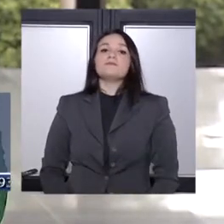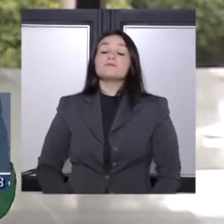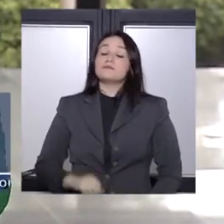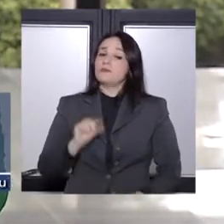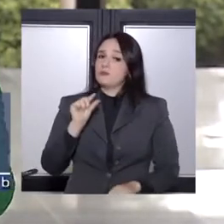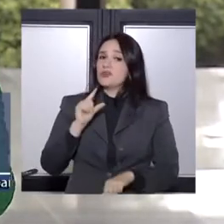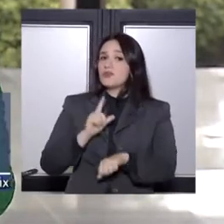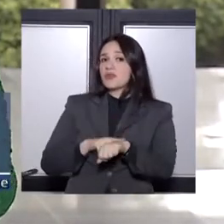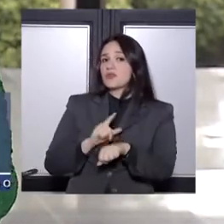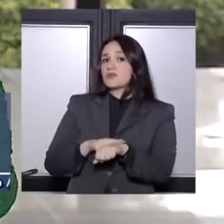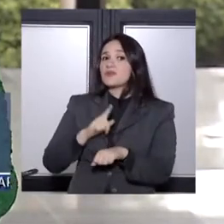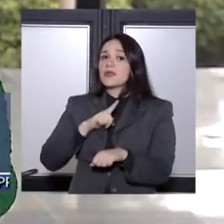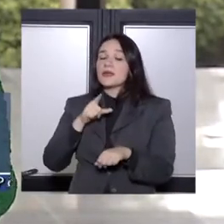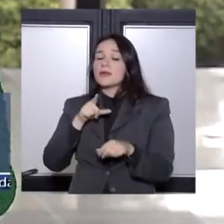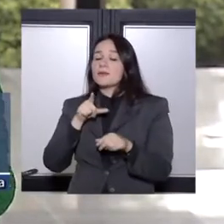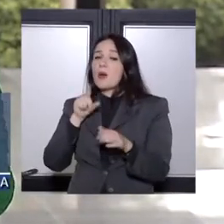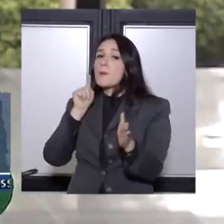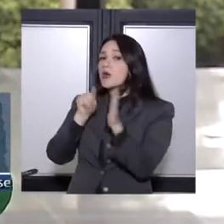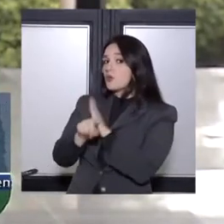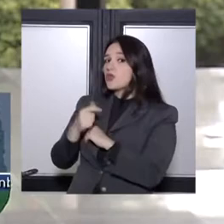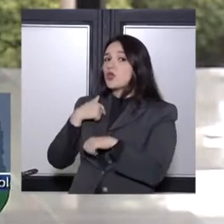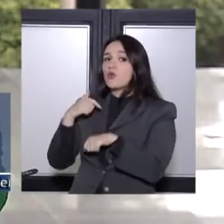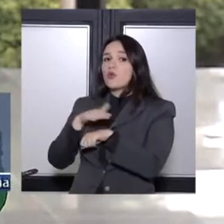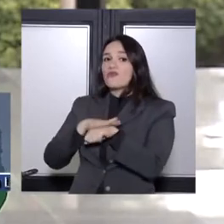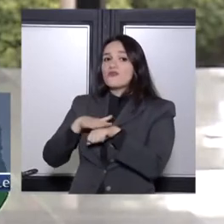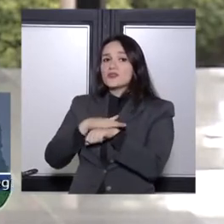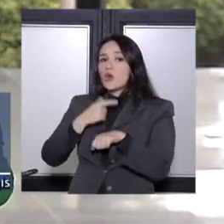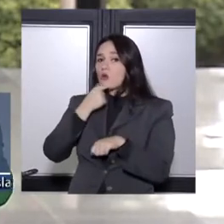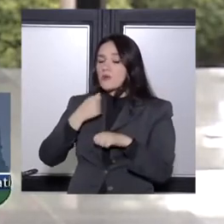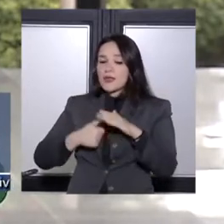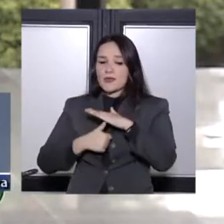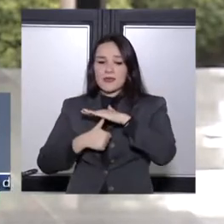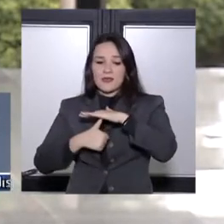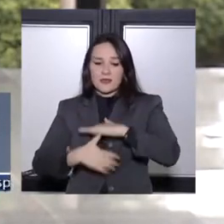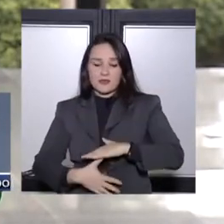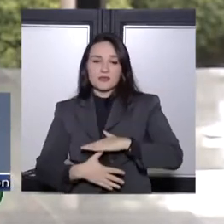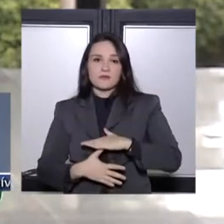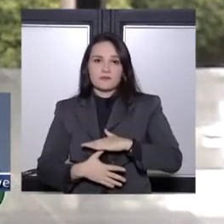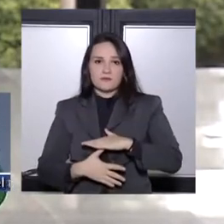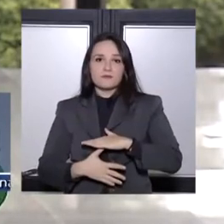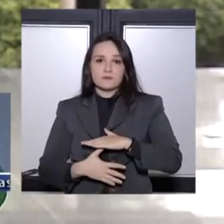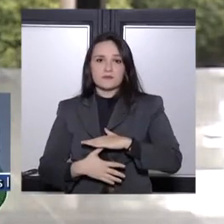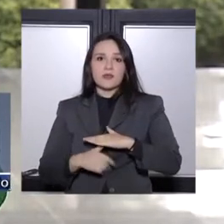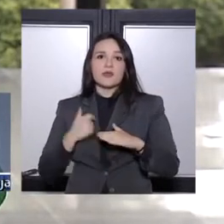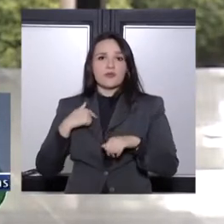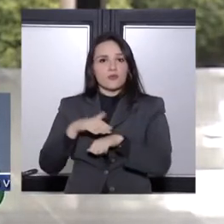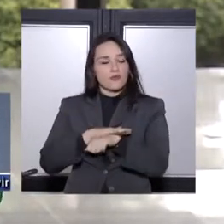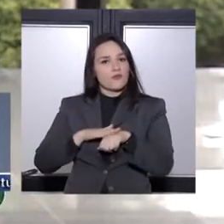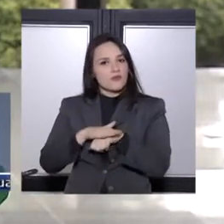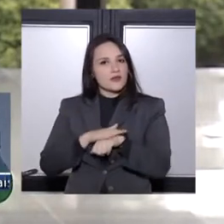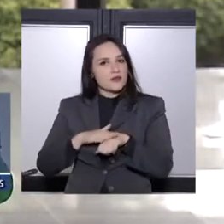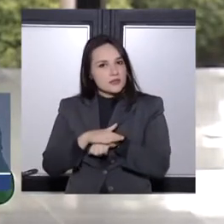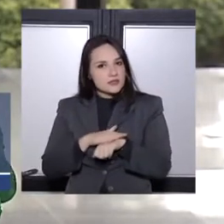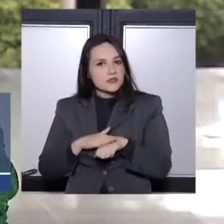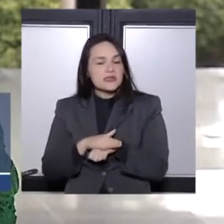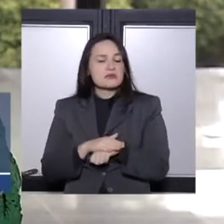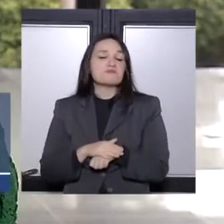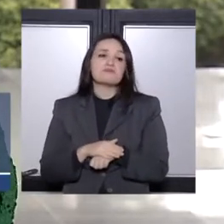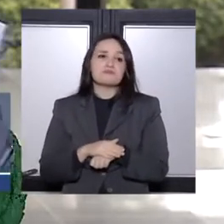conversei com o reitor da Universidade Federal de Mato Grosso do Sul, então você vai acompanhar também essa conversa,